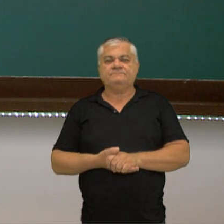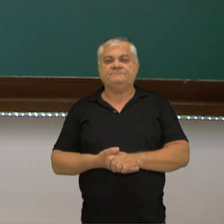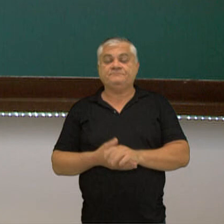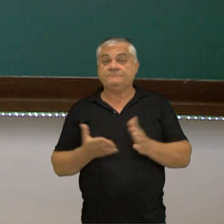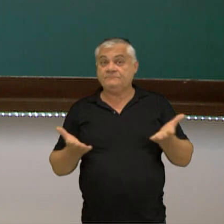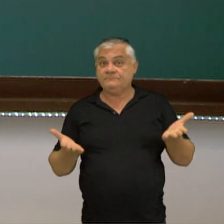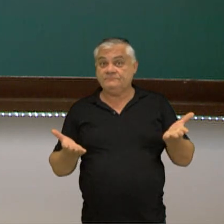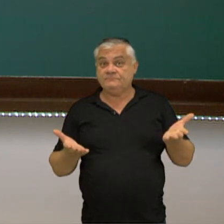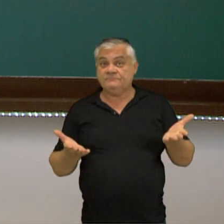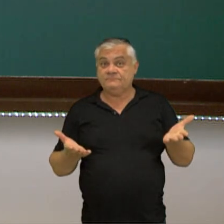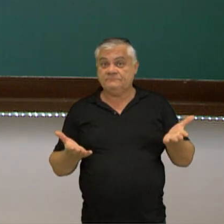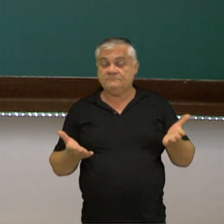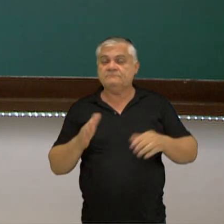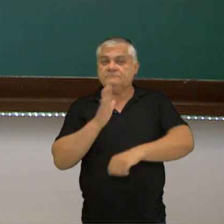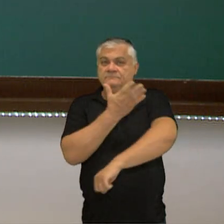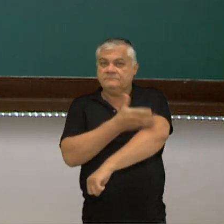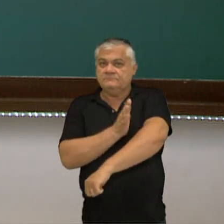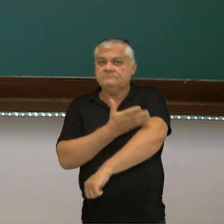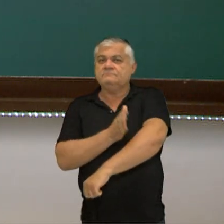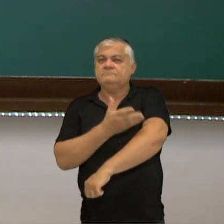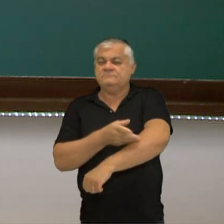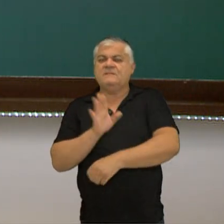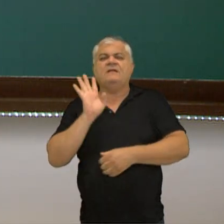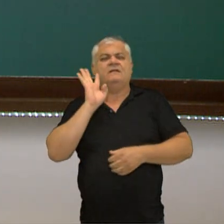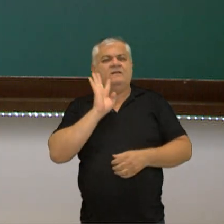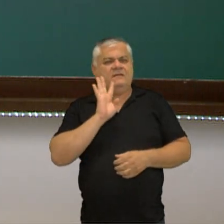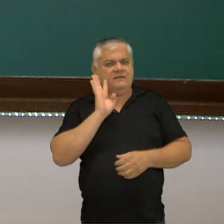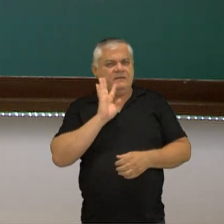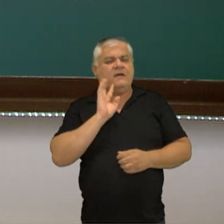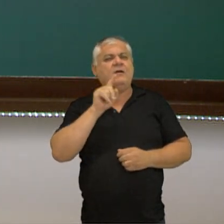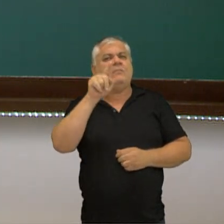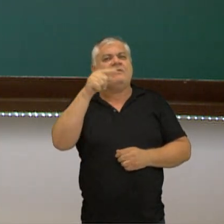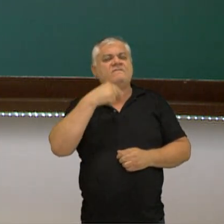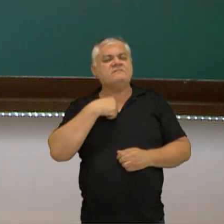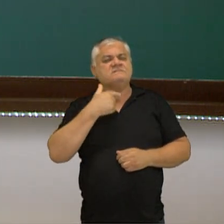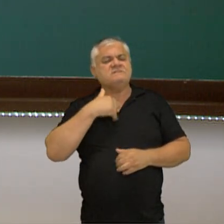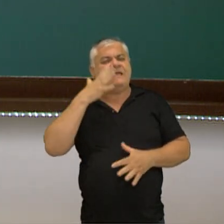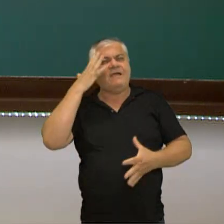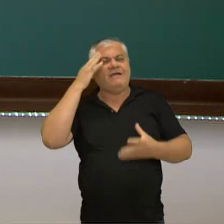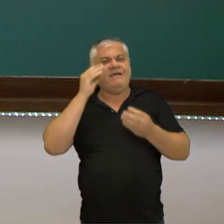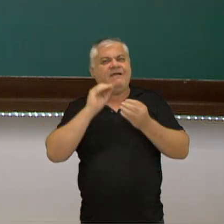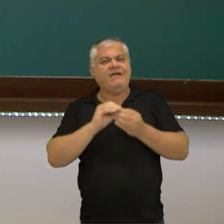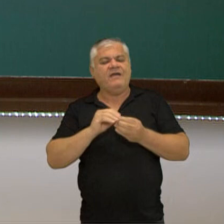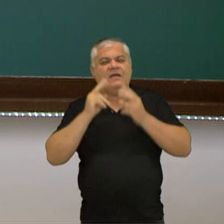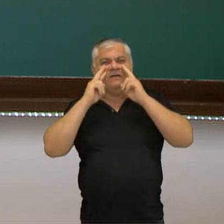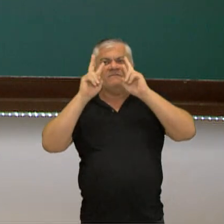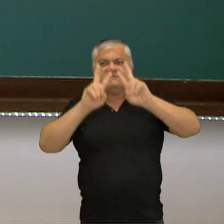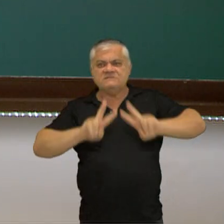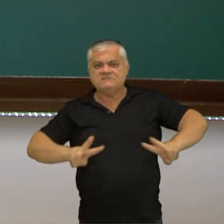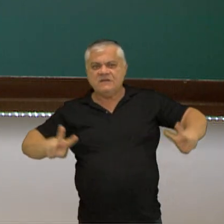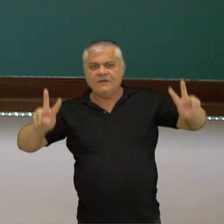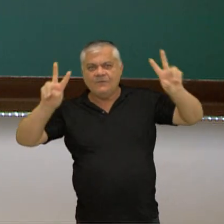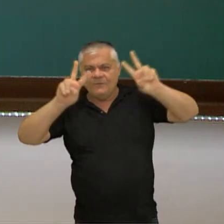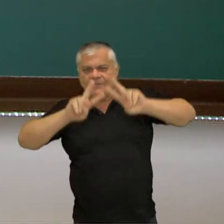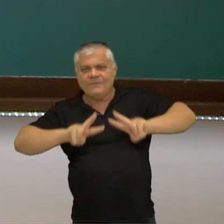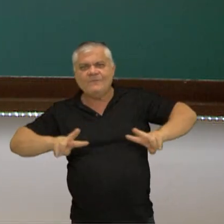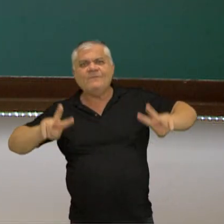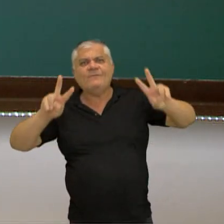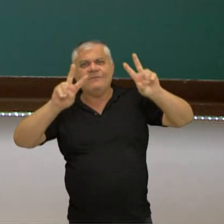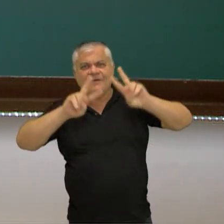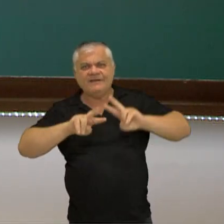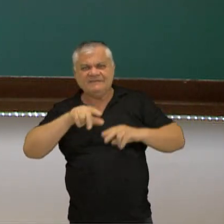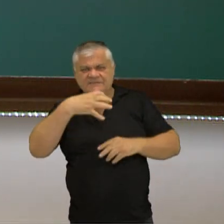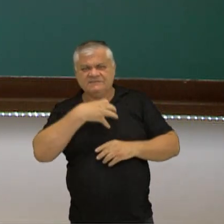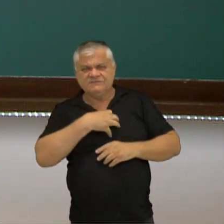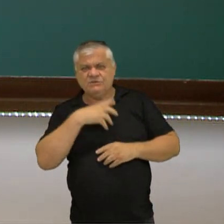E aí, galera, esse é um exercício que eu chamo muito legal para você ter visão espacial. Quem teve dificuldade nessa questão